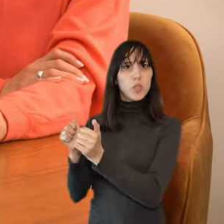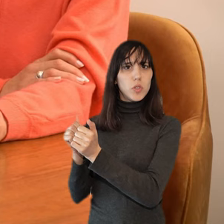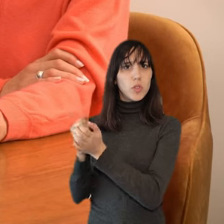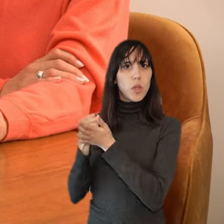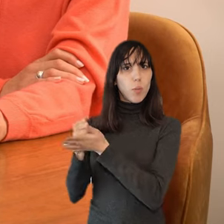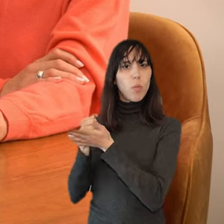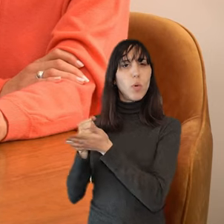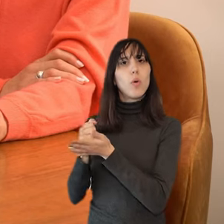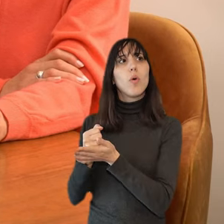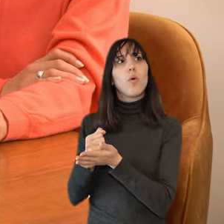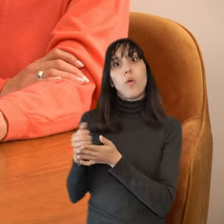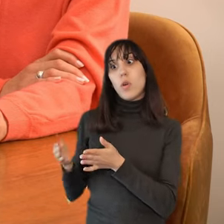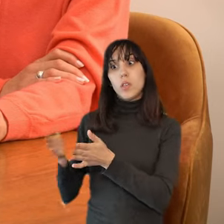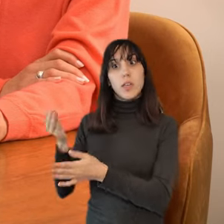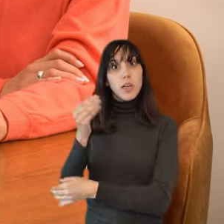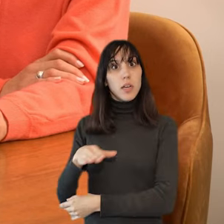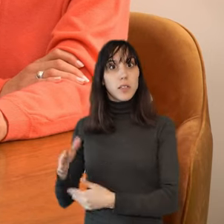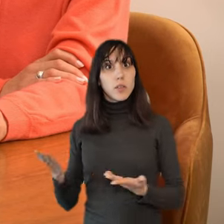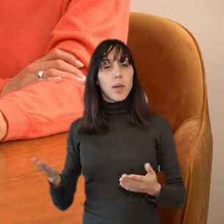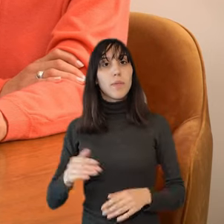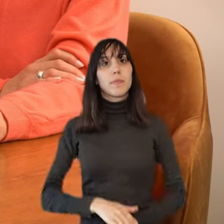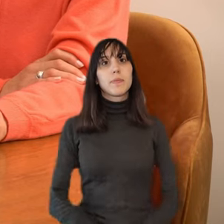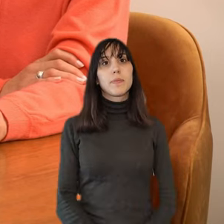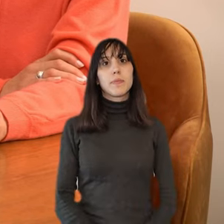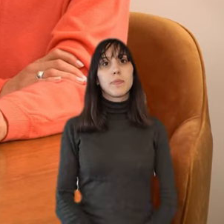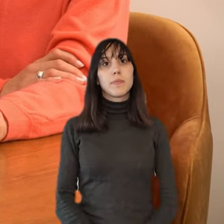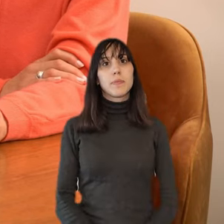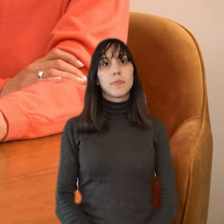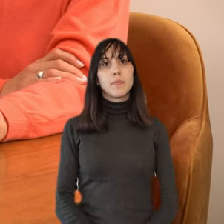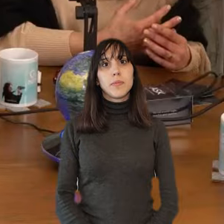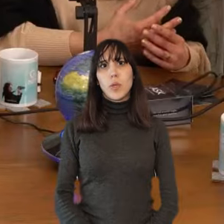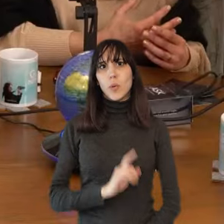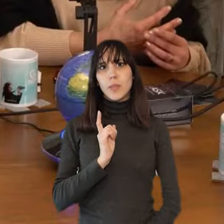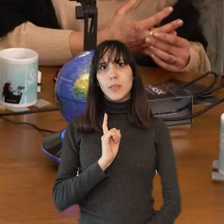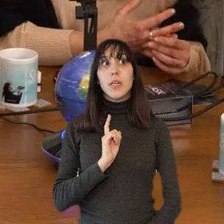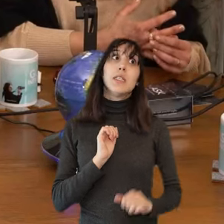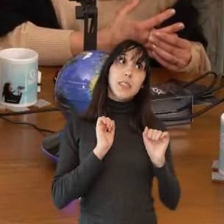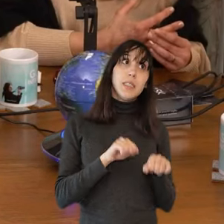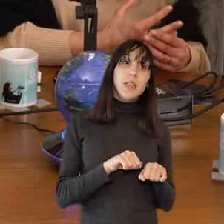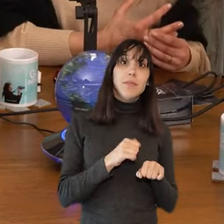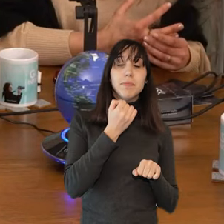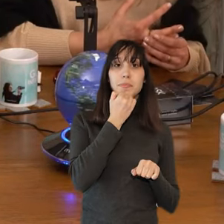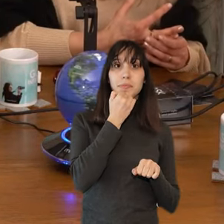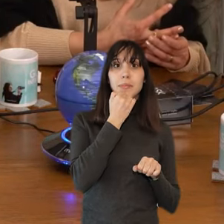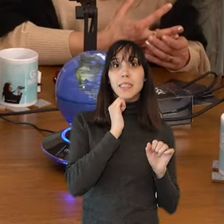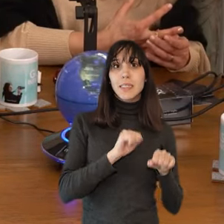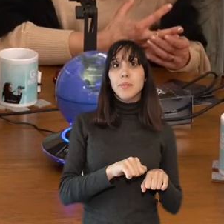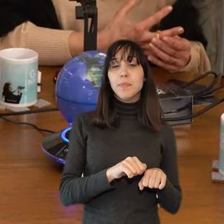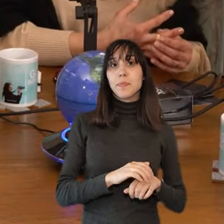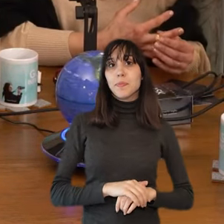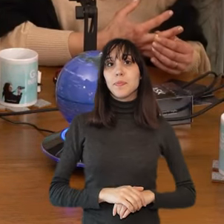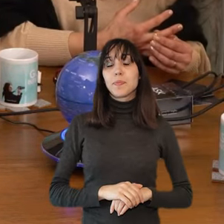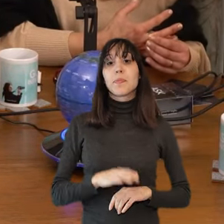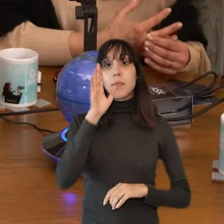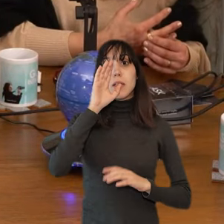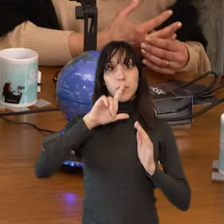é eh para orientar a criança não é ou não Sim poos dizer que sim portanto se